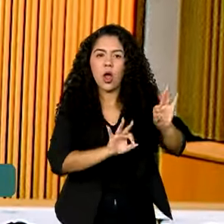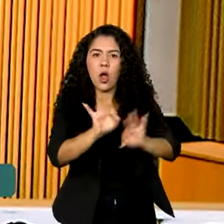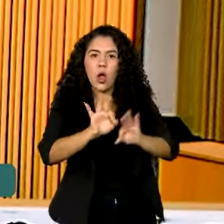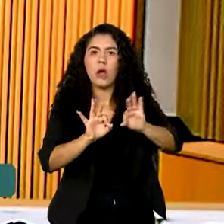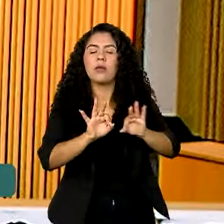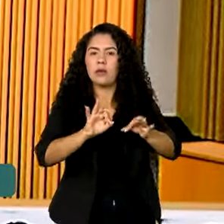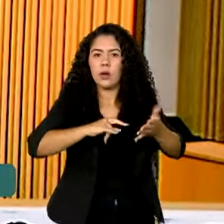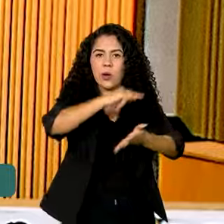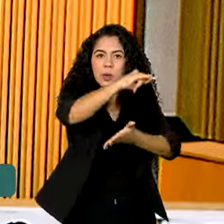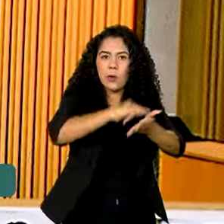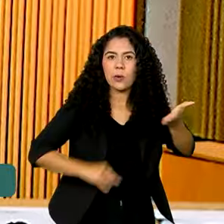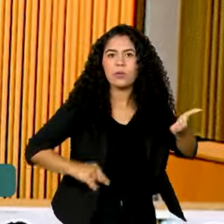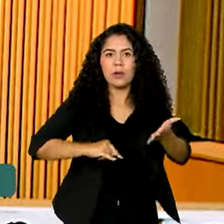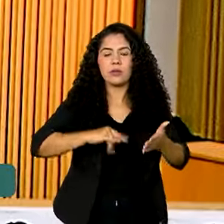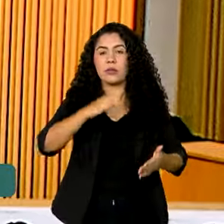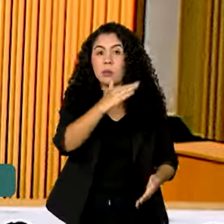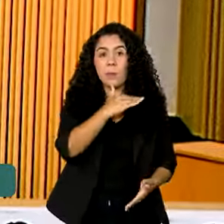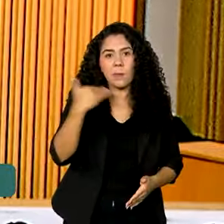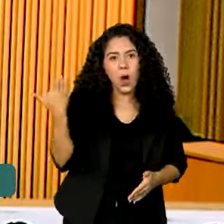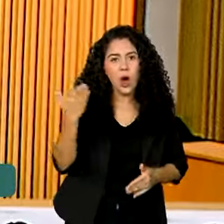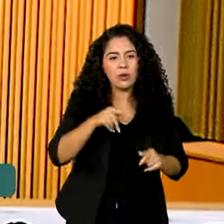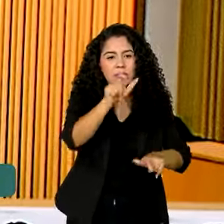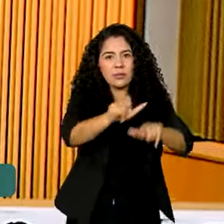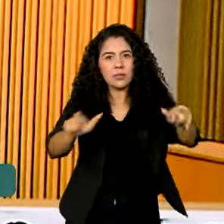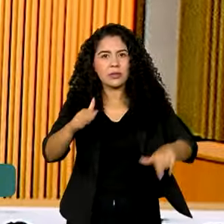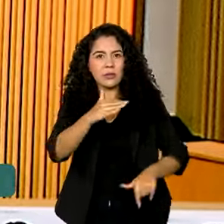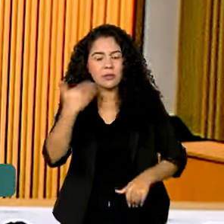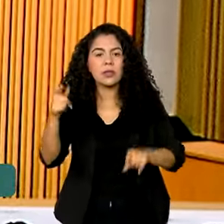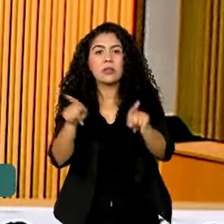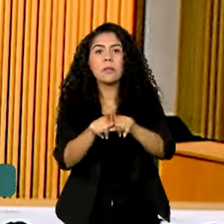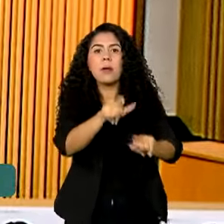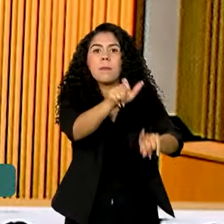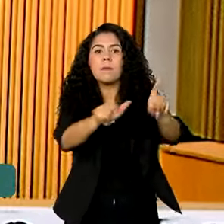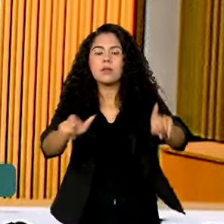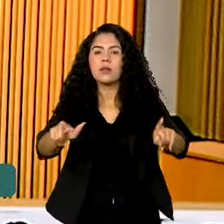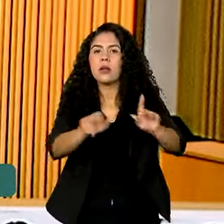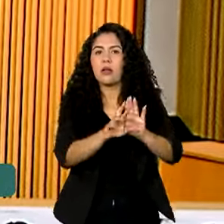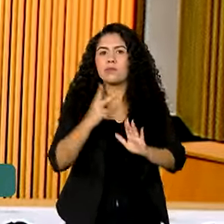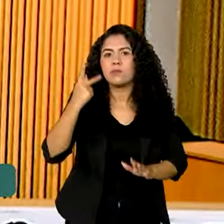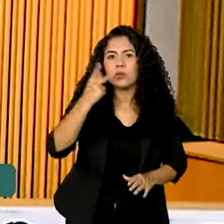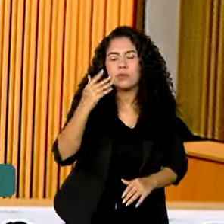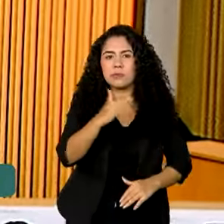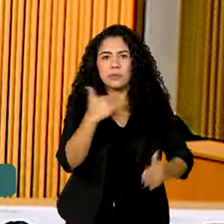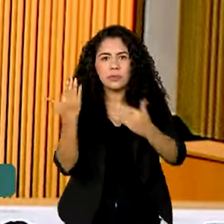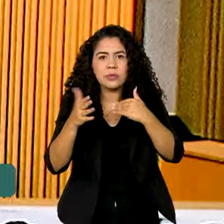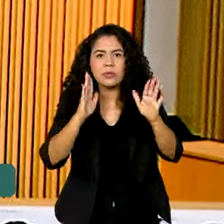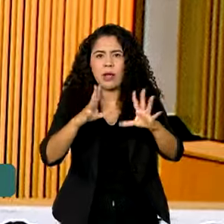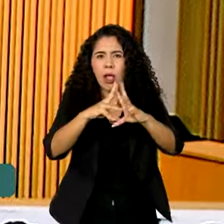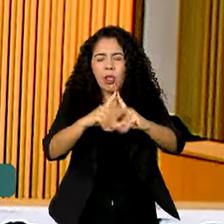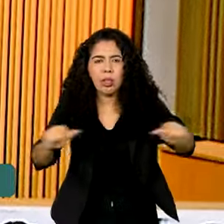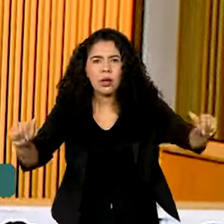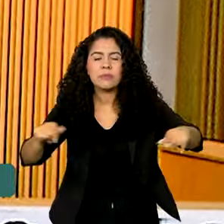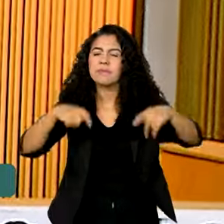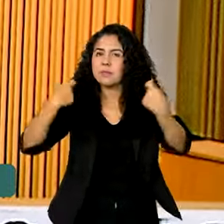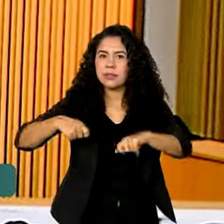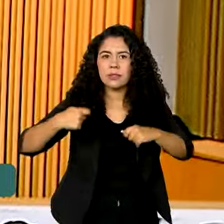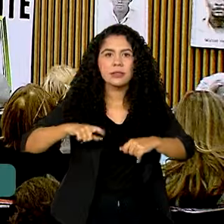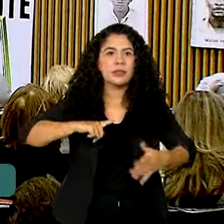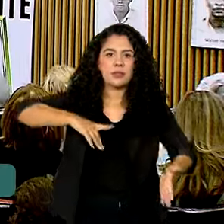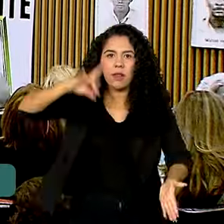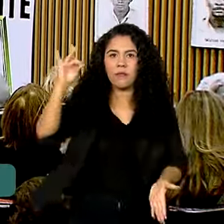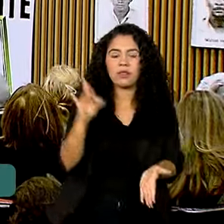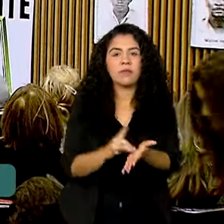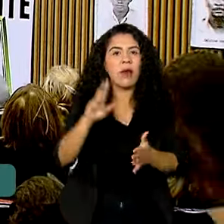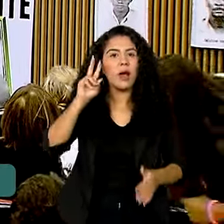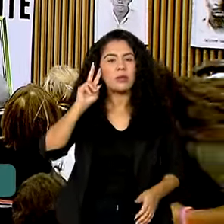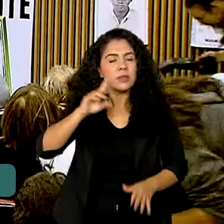de óbitos dos mortos e desaparecidos políticos, com o argumento de que é preciso efetivar o direito à memória